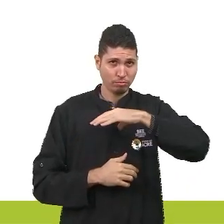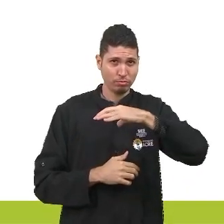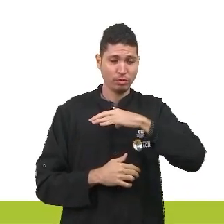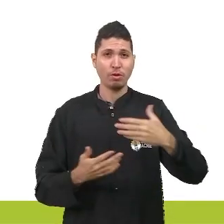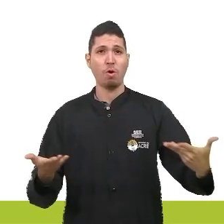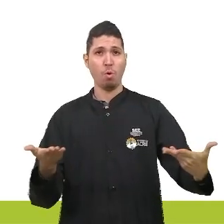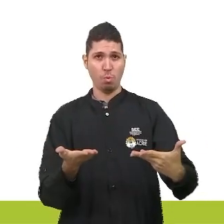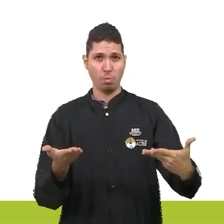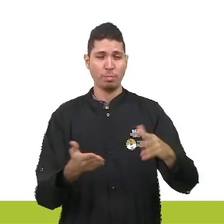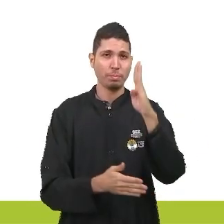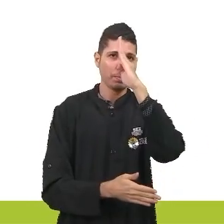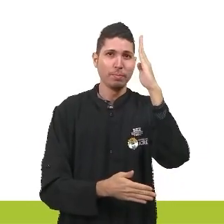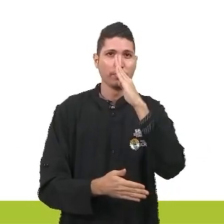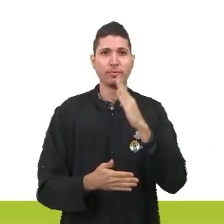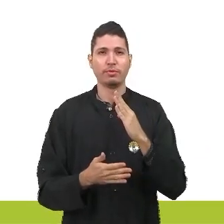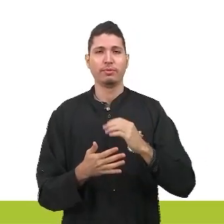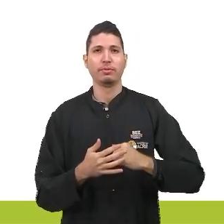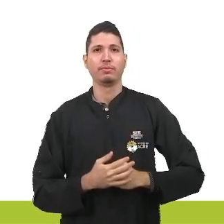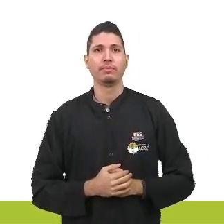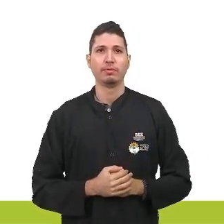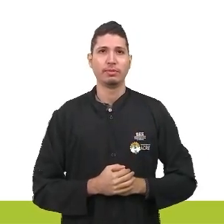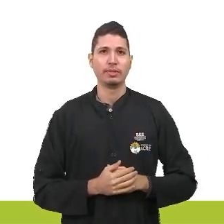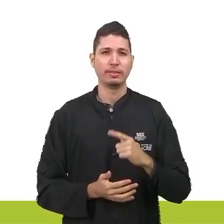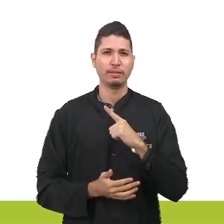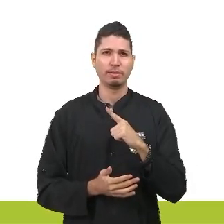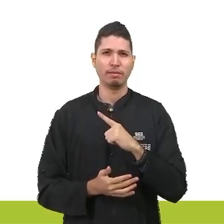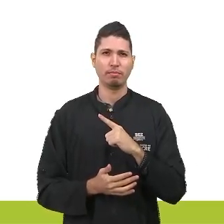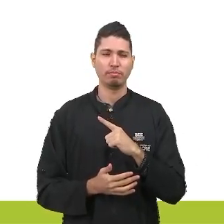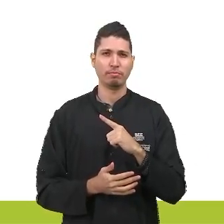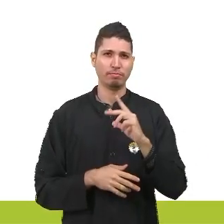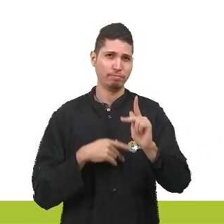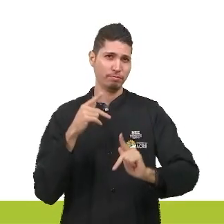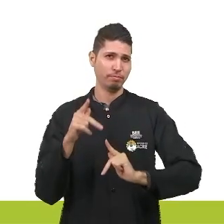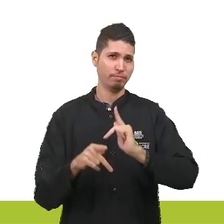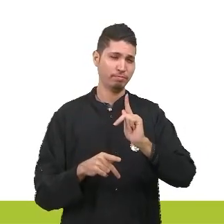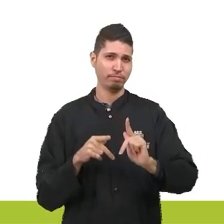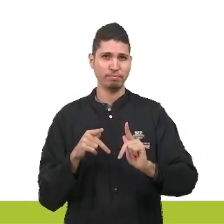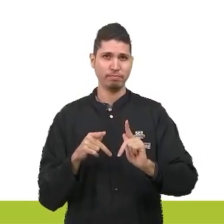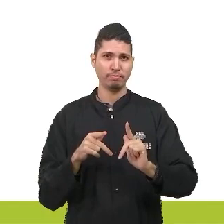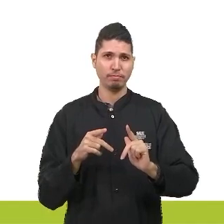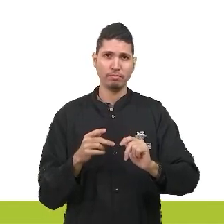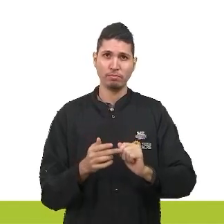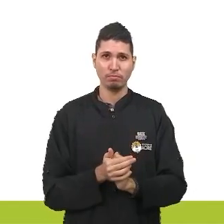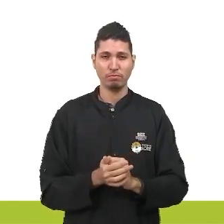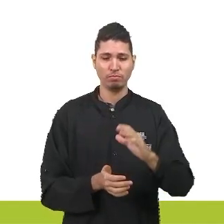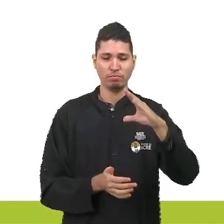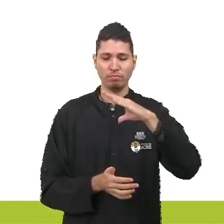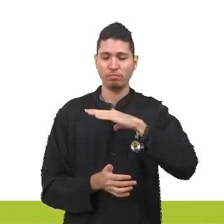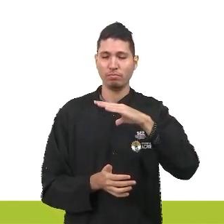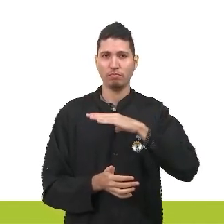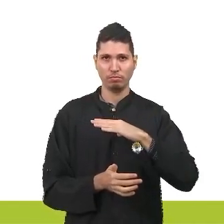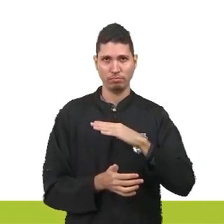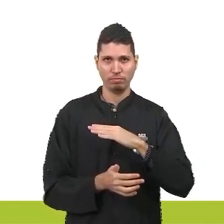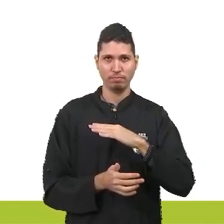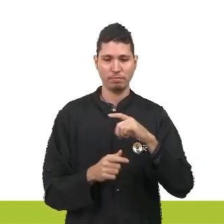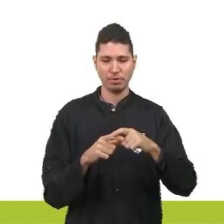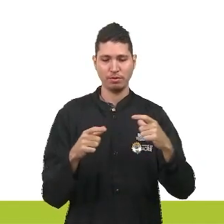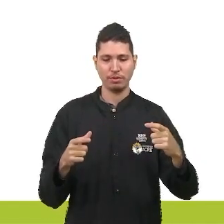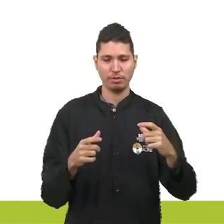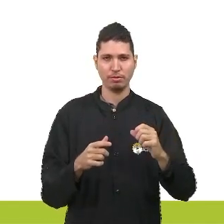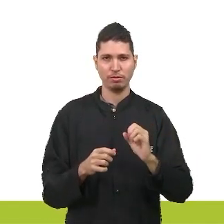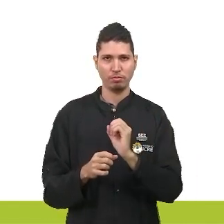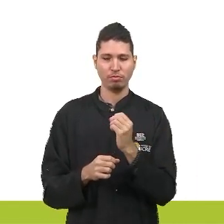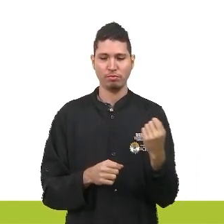hoje o Brasil, ele tem aí uma população brasileira predominantemente urbana, tá? Que se intensificou ainda